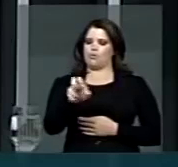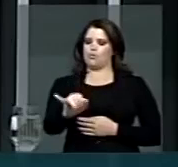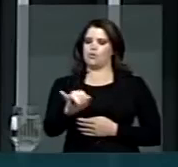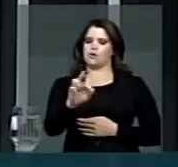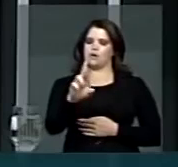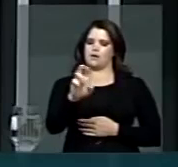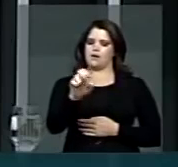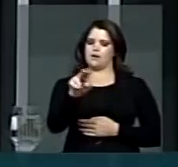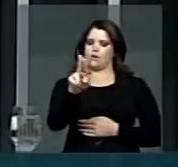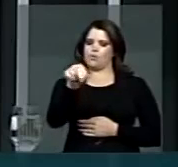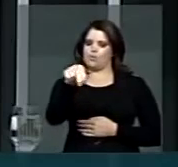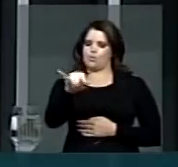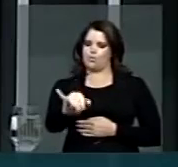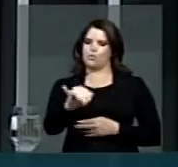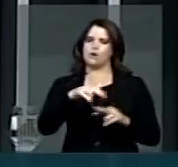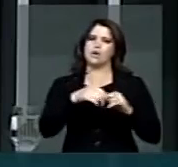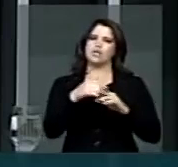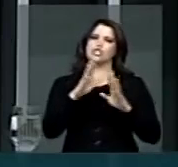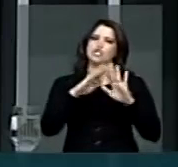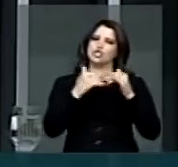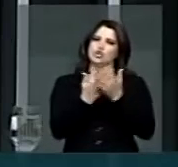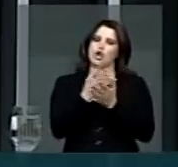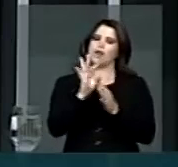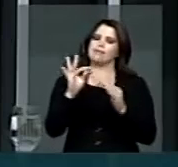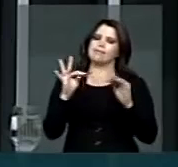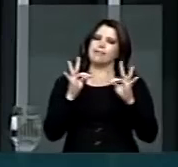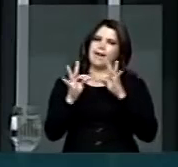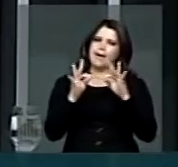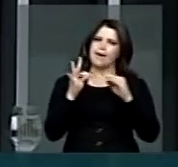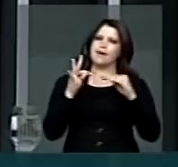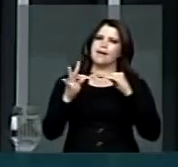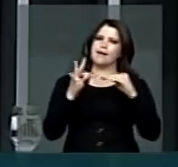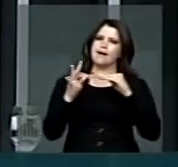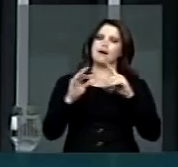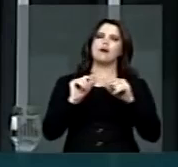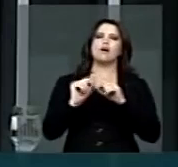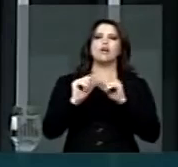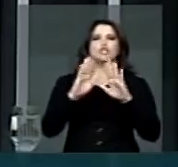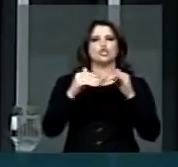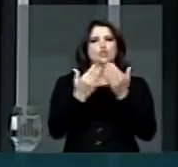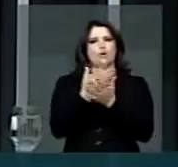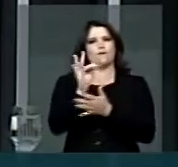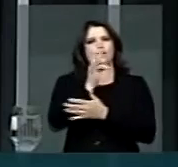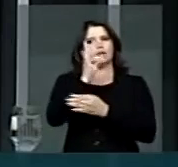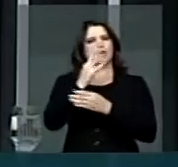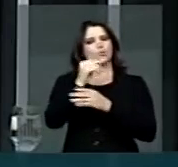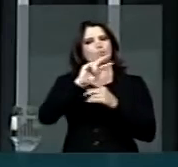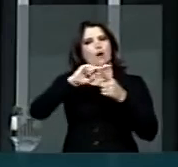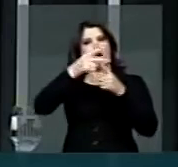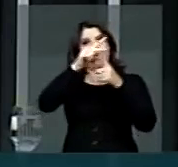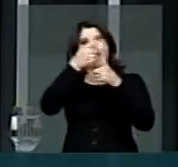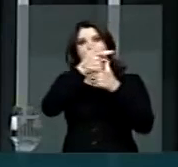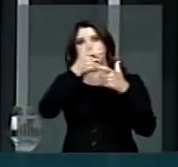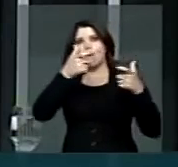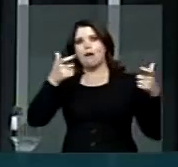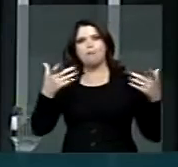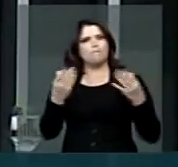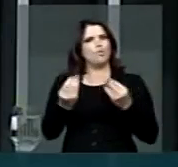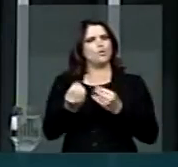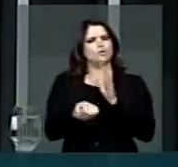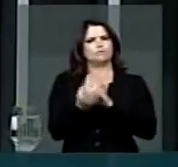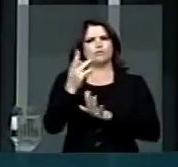as escolas técnicas, as universidades federais, que foram aumentadas como nunca nesse país.